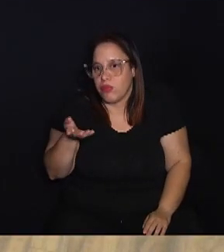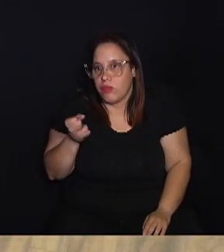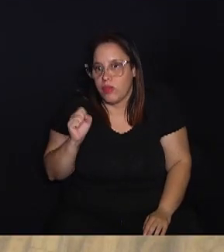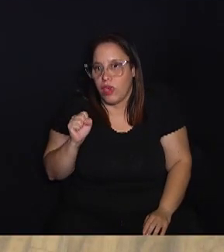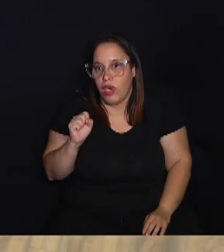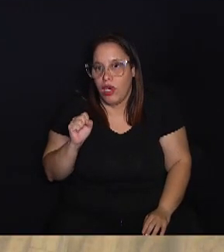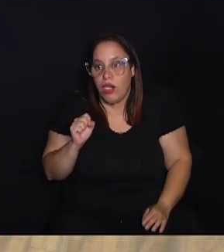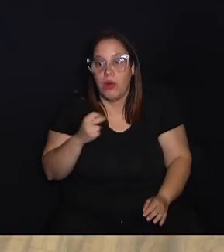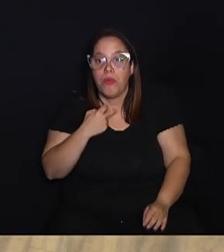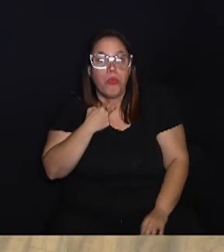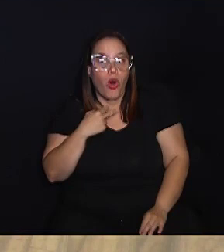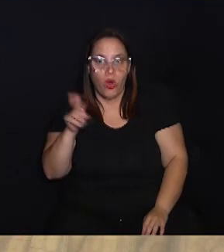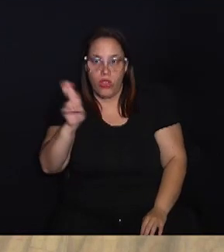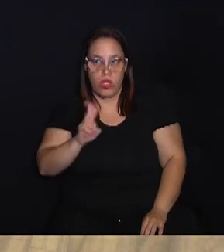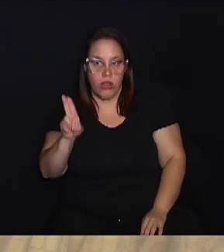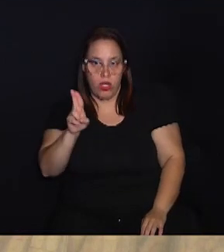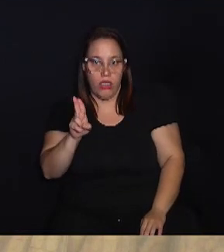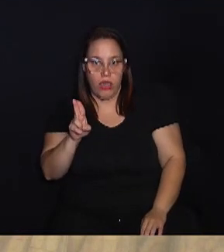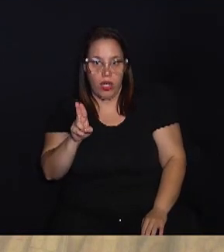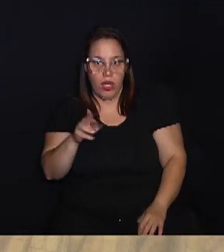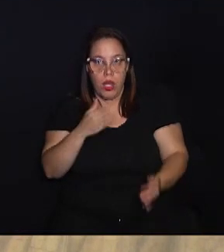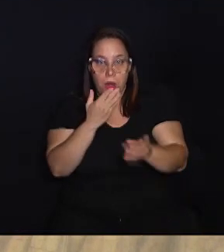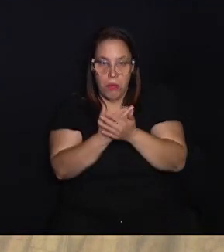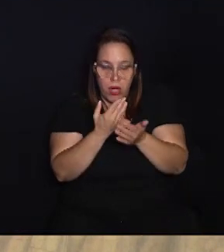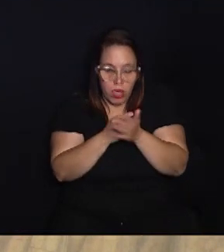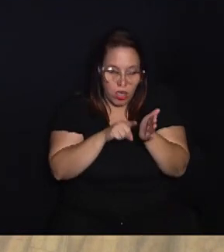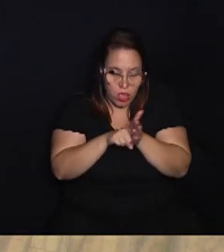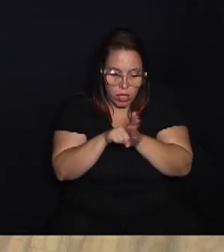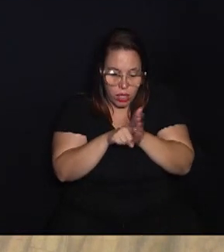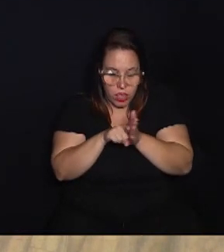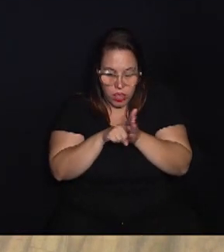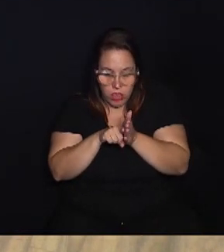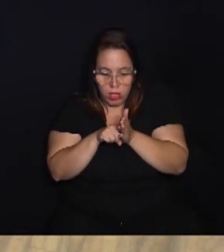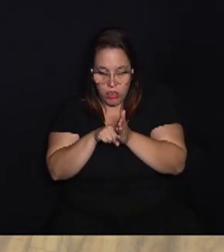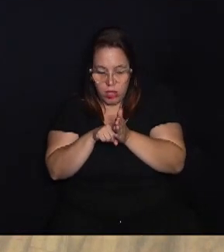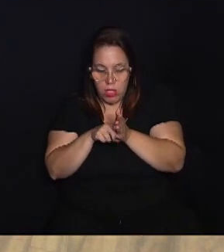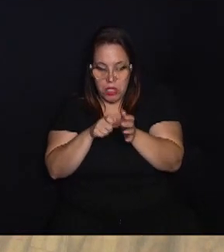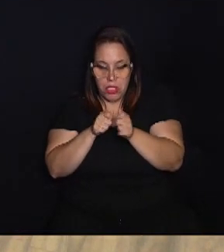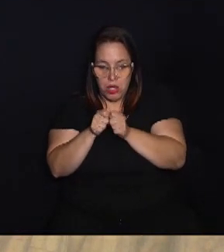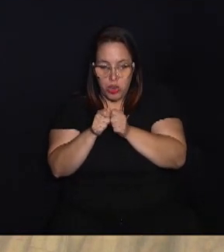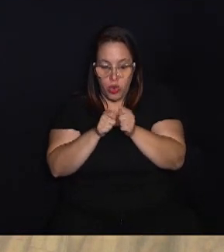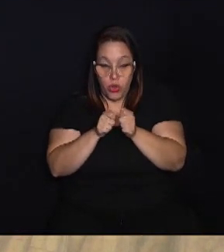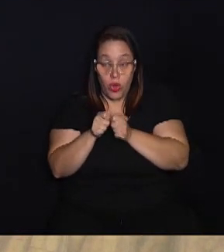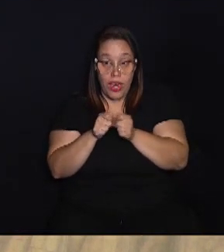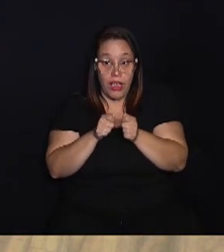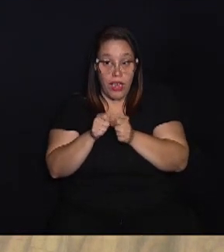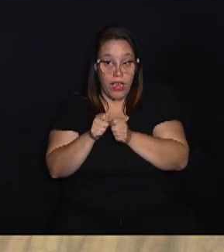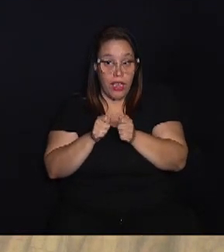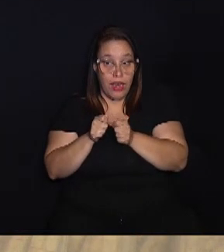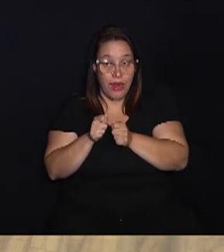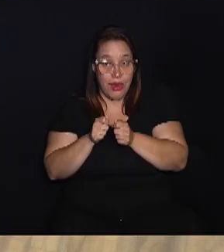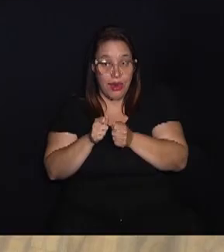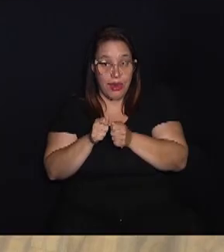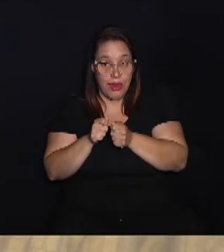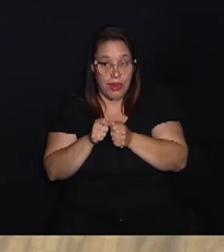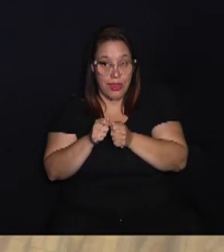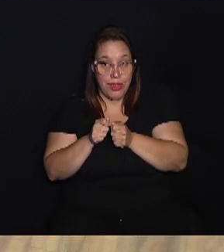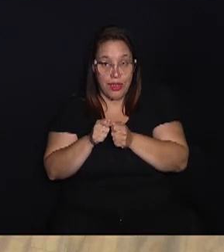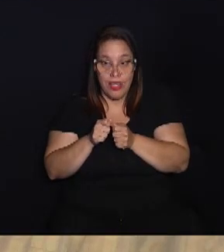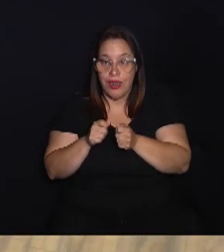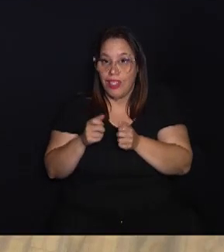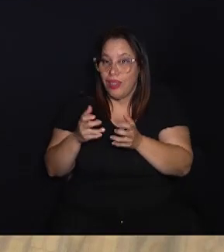de usar, é usar para estudo, pesquisa, mas também seria uma forma de controlar, né? Eu